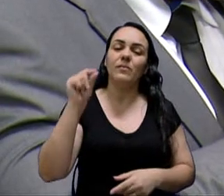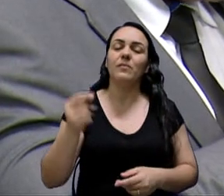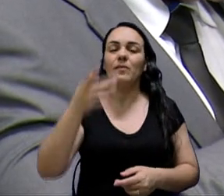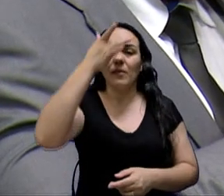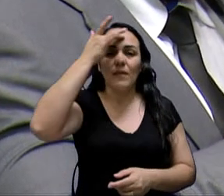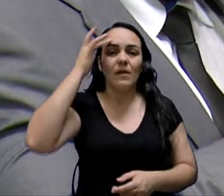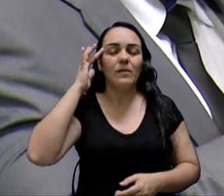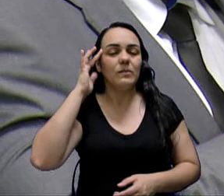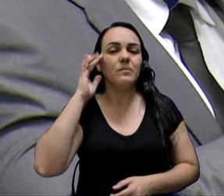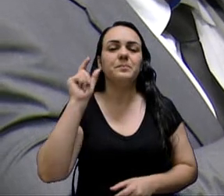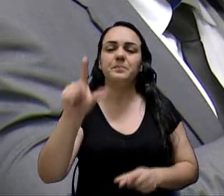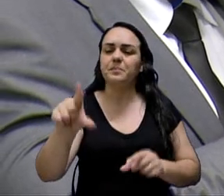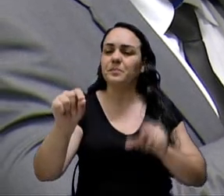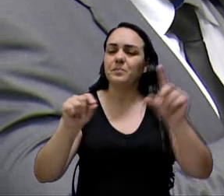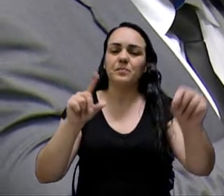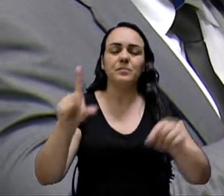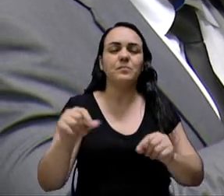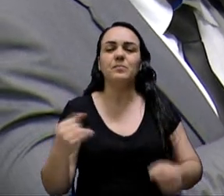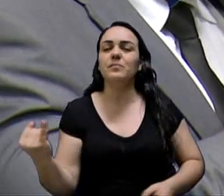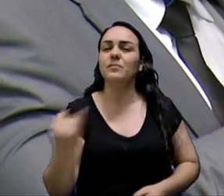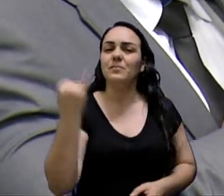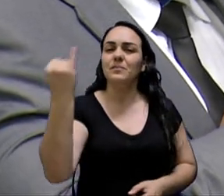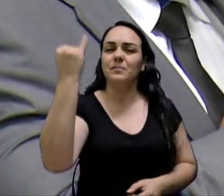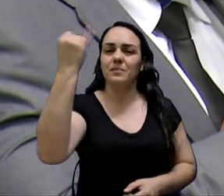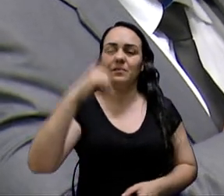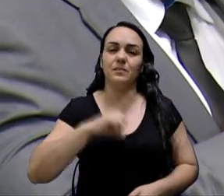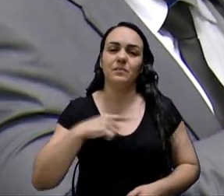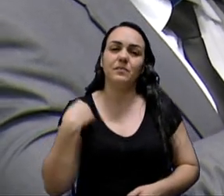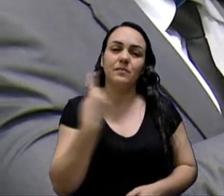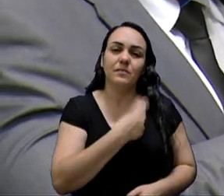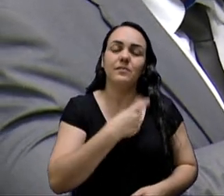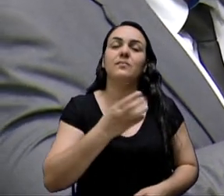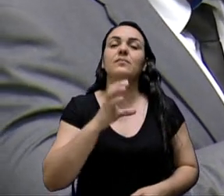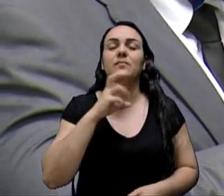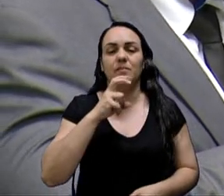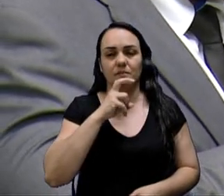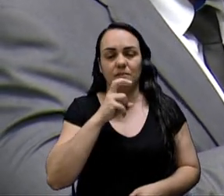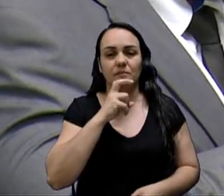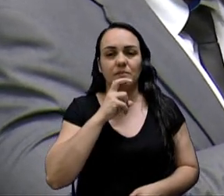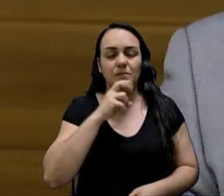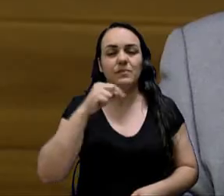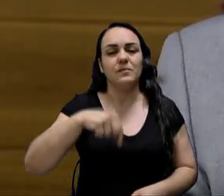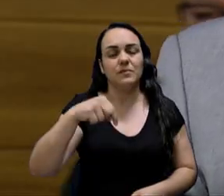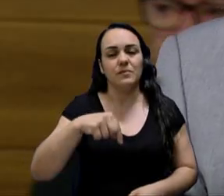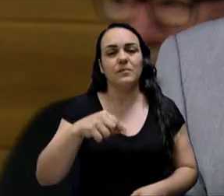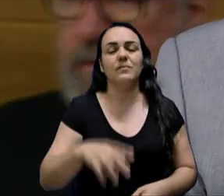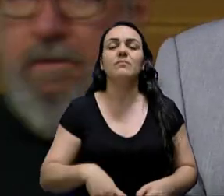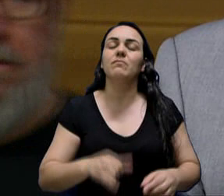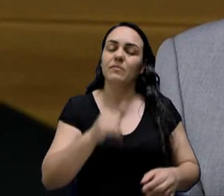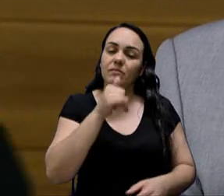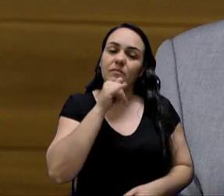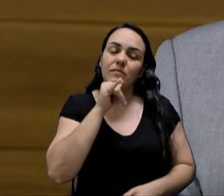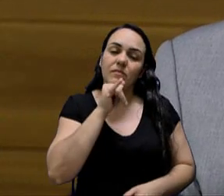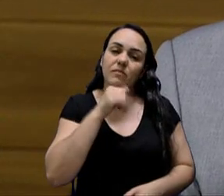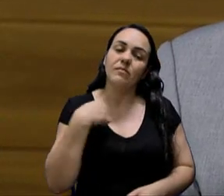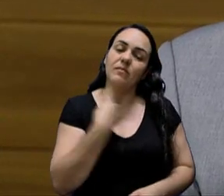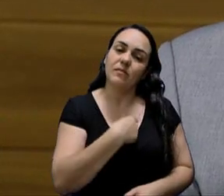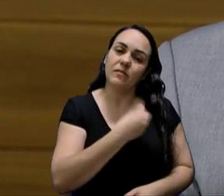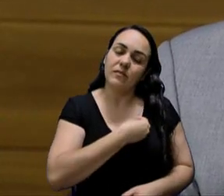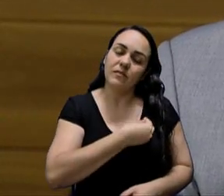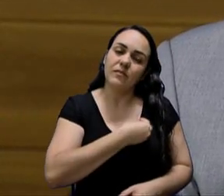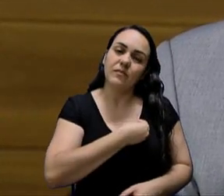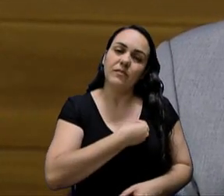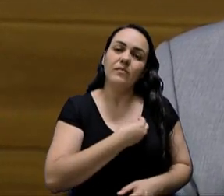pessoas extremamente importantes para a nossa cidade. Essas pessoas nos servem de exemplo e também que essas